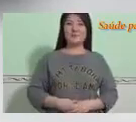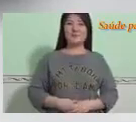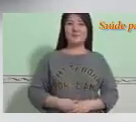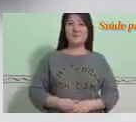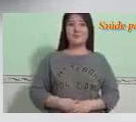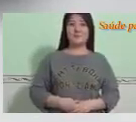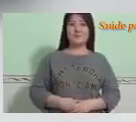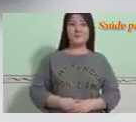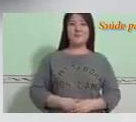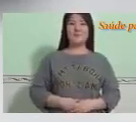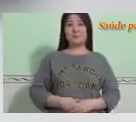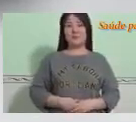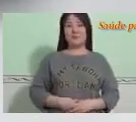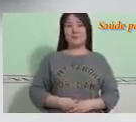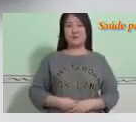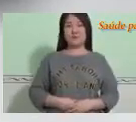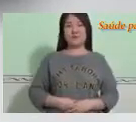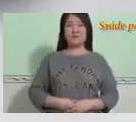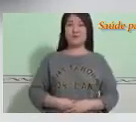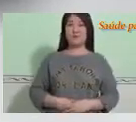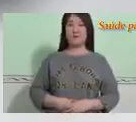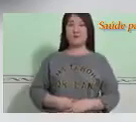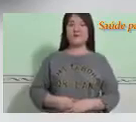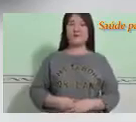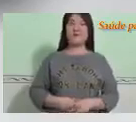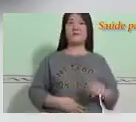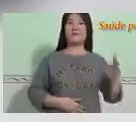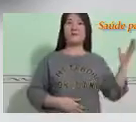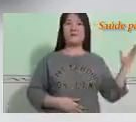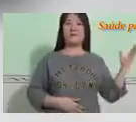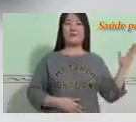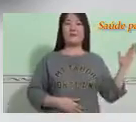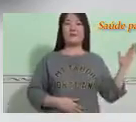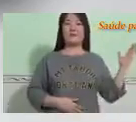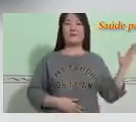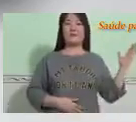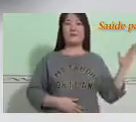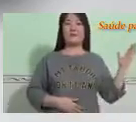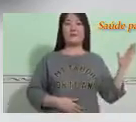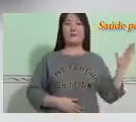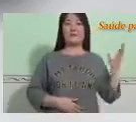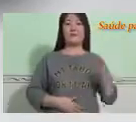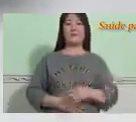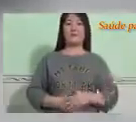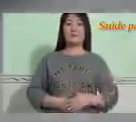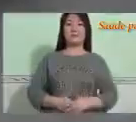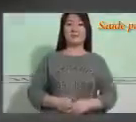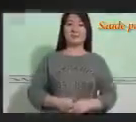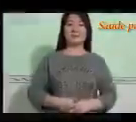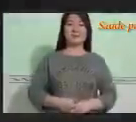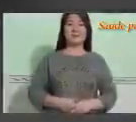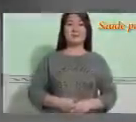Para retirar os cravos, deve-se lavar o rosto com água morna e sabão neutro e depois passar o esfoliante no rosto